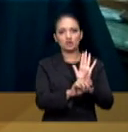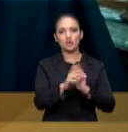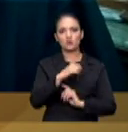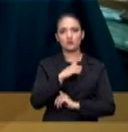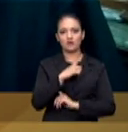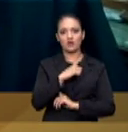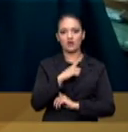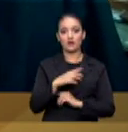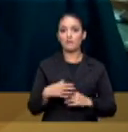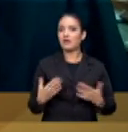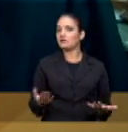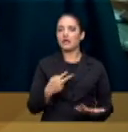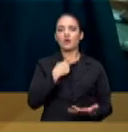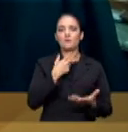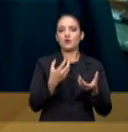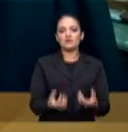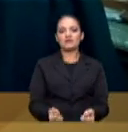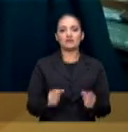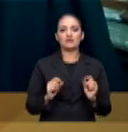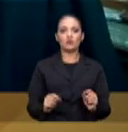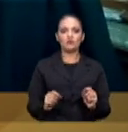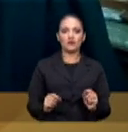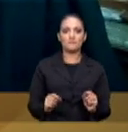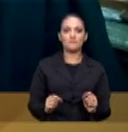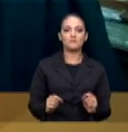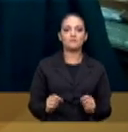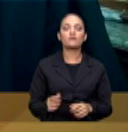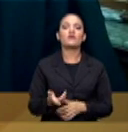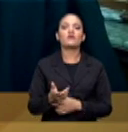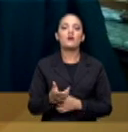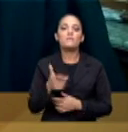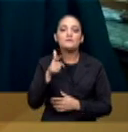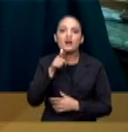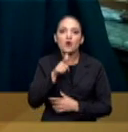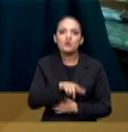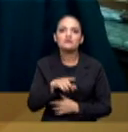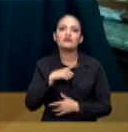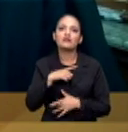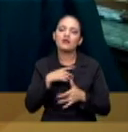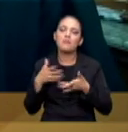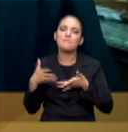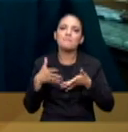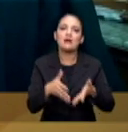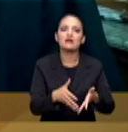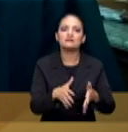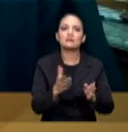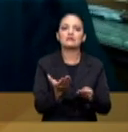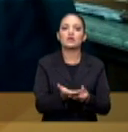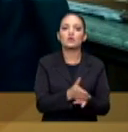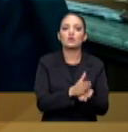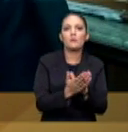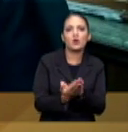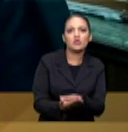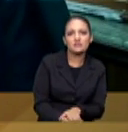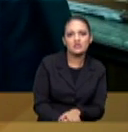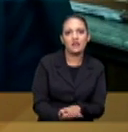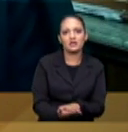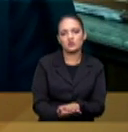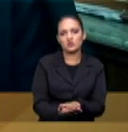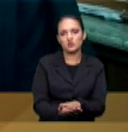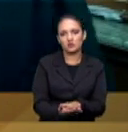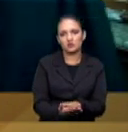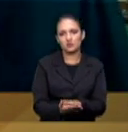Inadmissível é que, a pretexto de ter-se um envolvimento no processo desta ou daquela